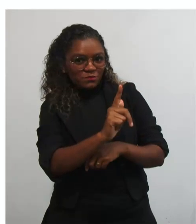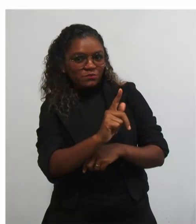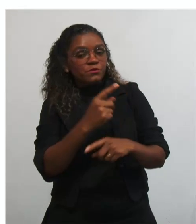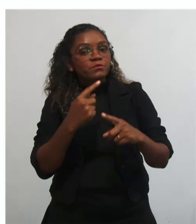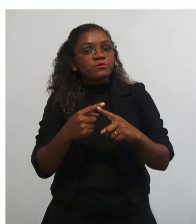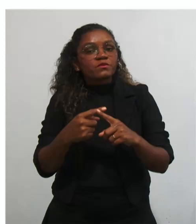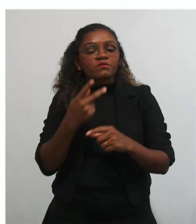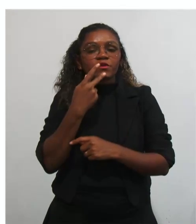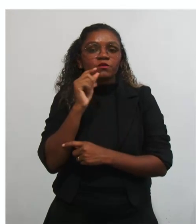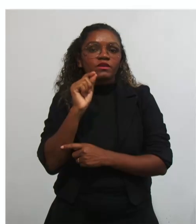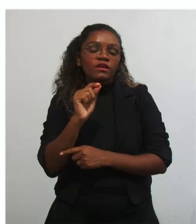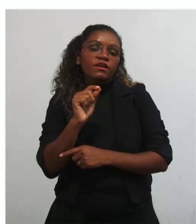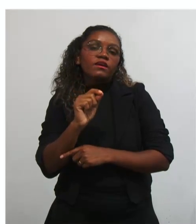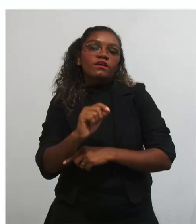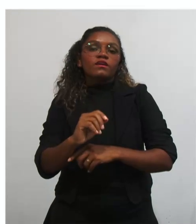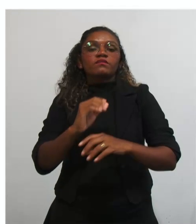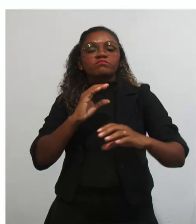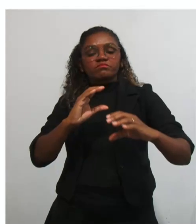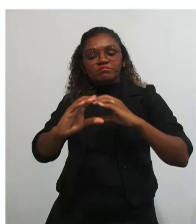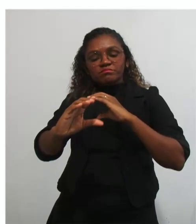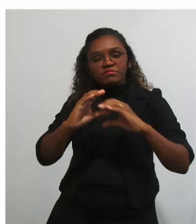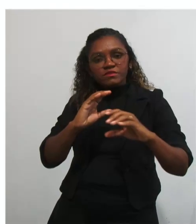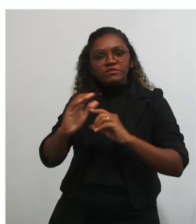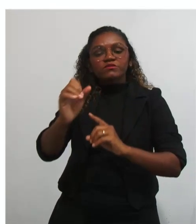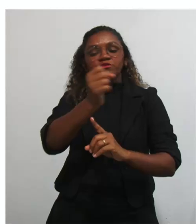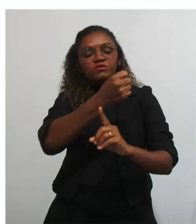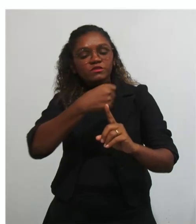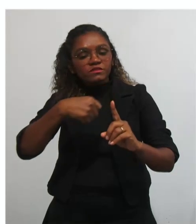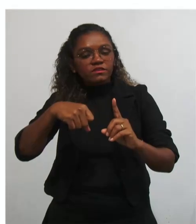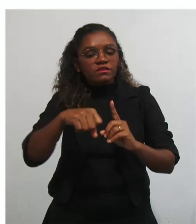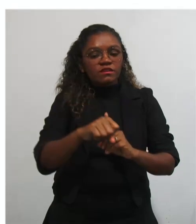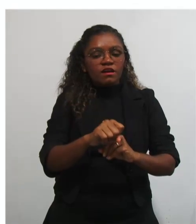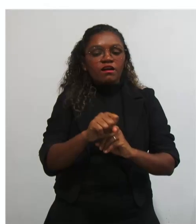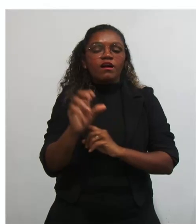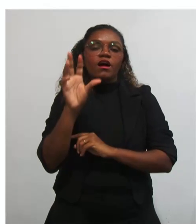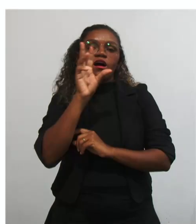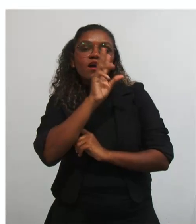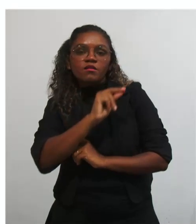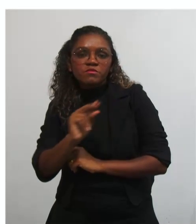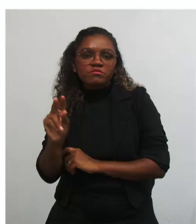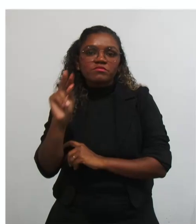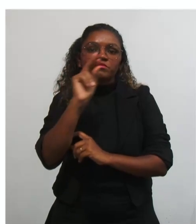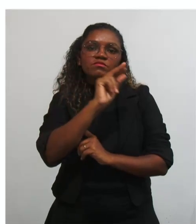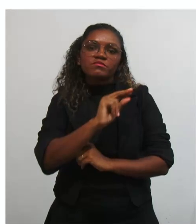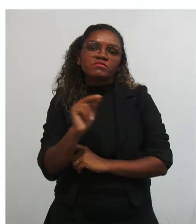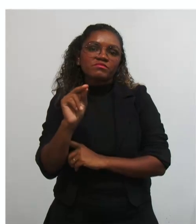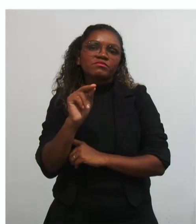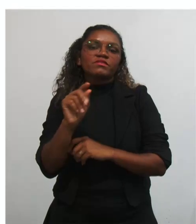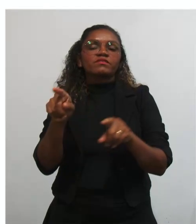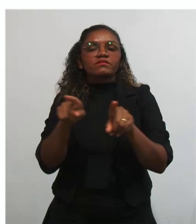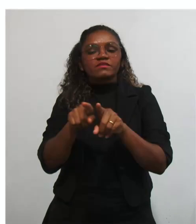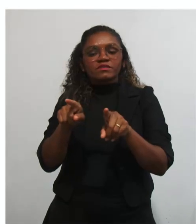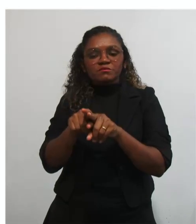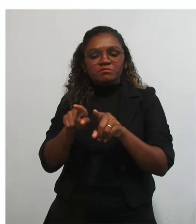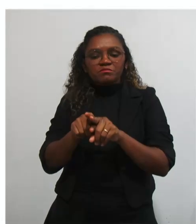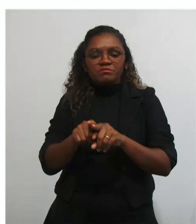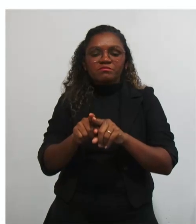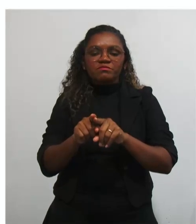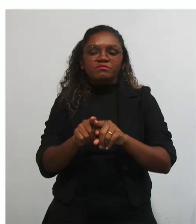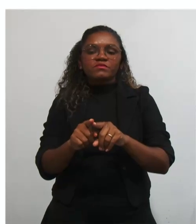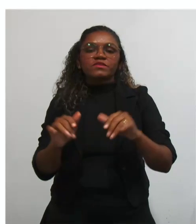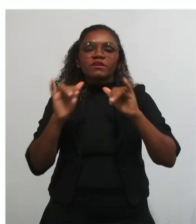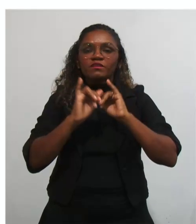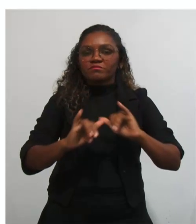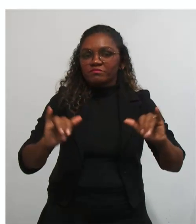fenômeno social da interação verbal realizada através da enunciação ou das enunciações.